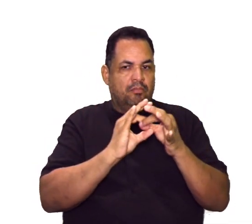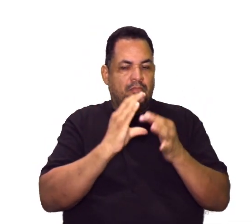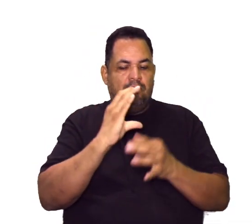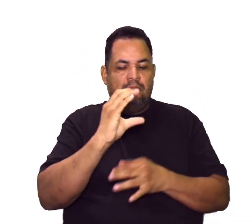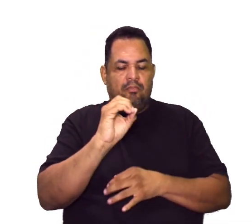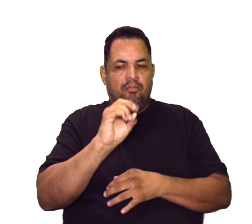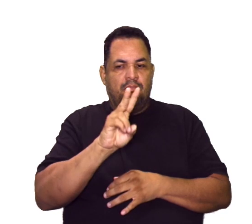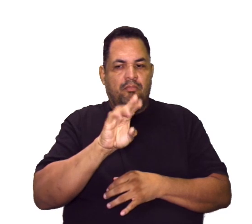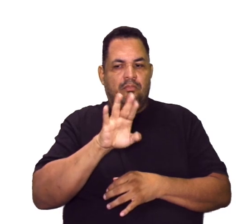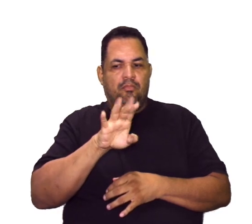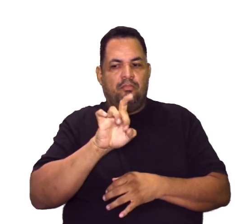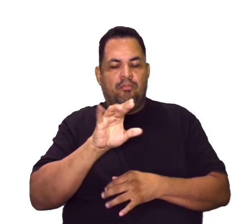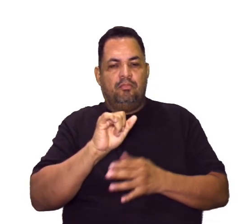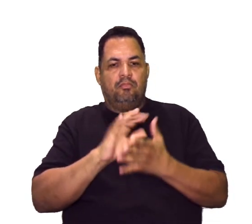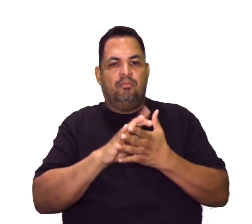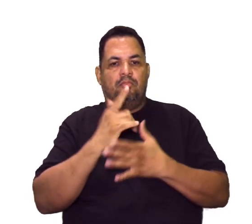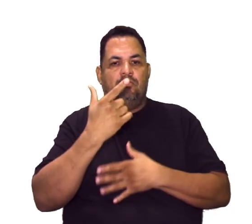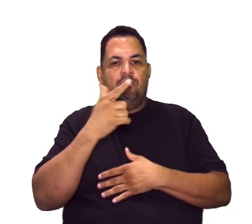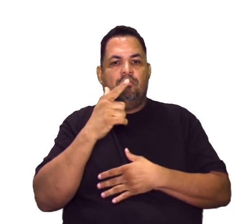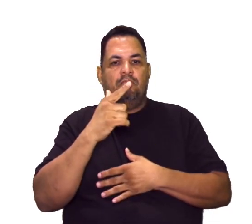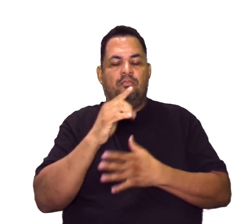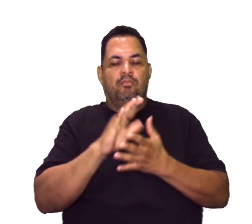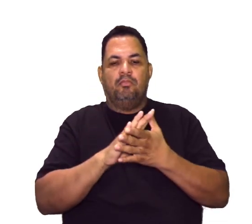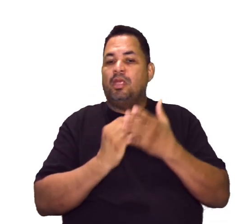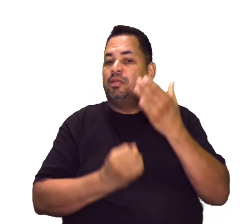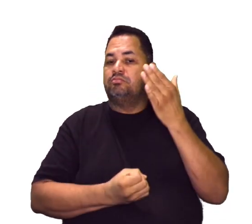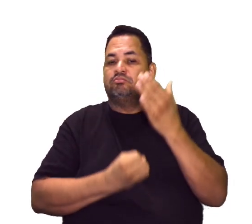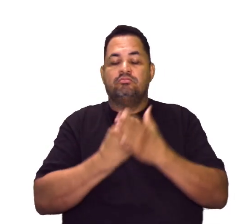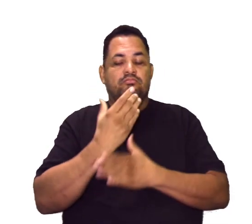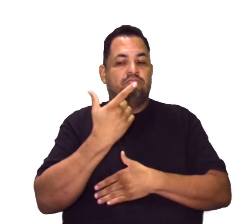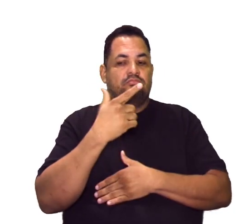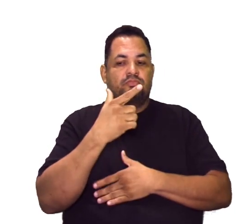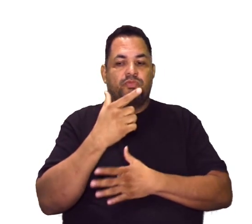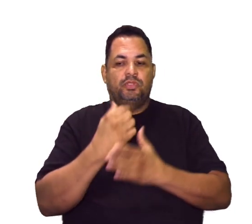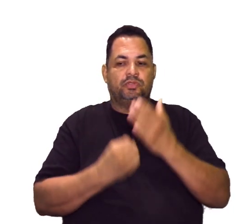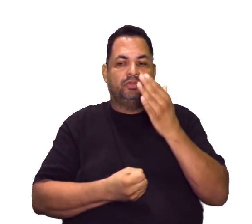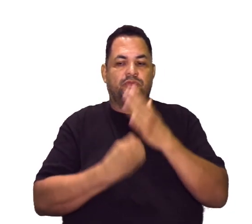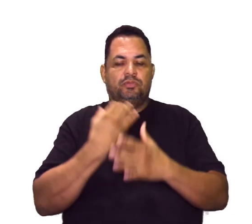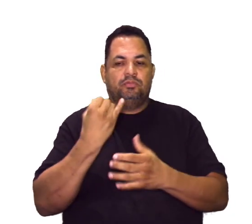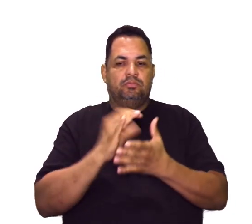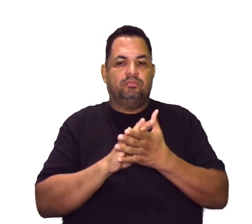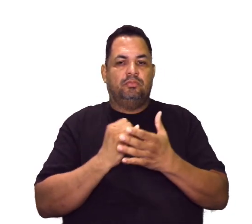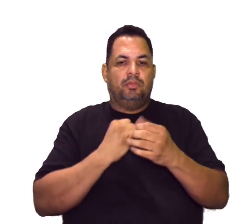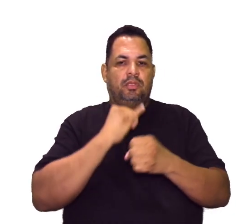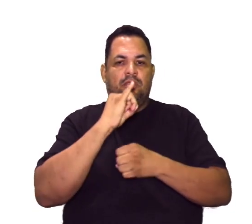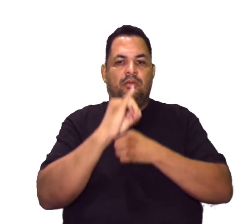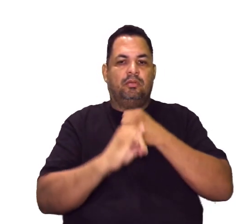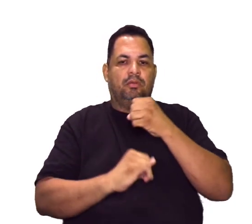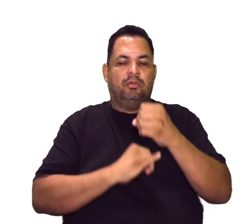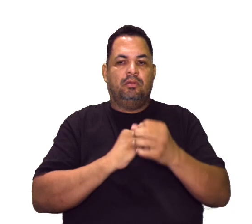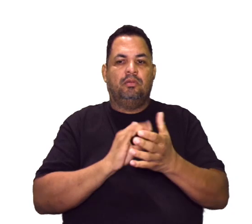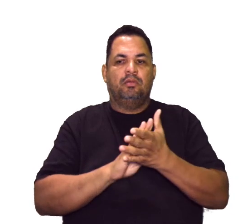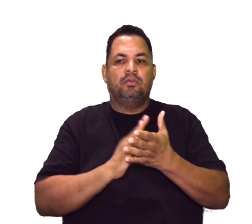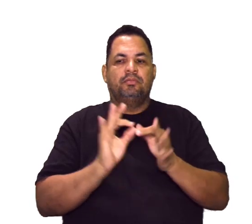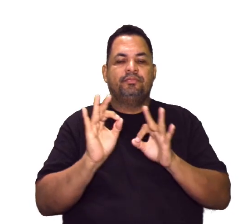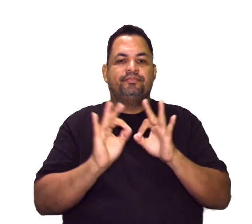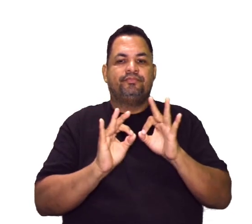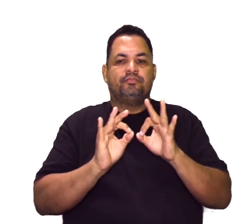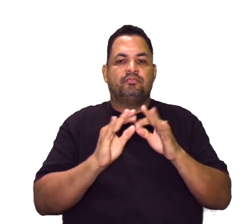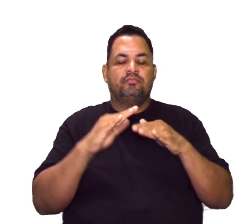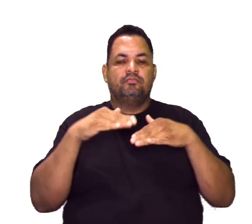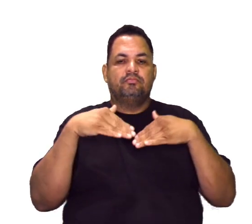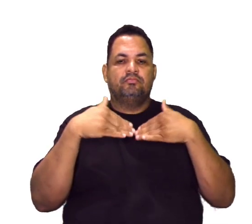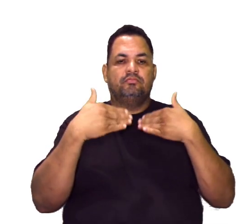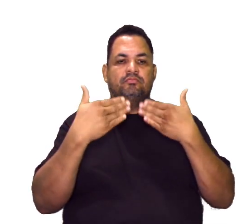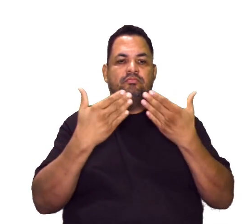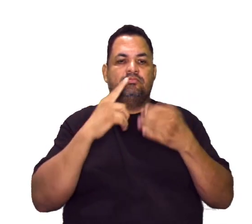covalente não há formação de íons, né? Porque senão a ligação seria iônica. E a ligação iônica é